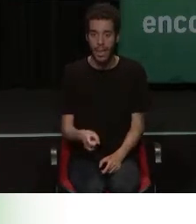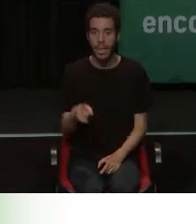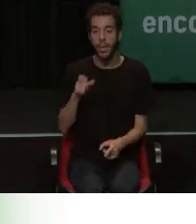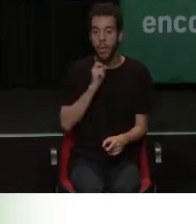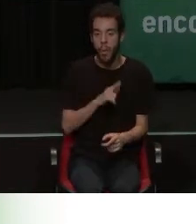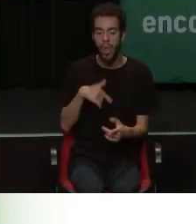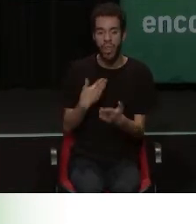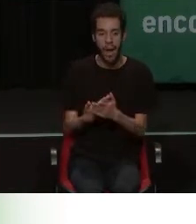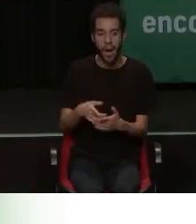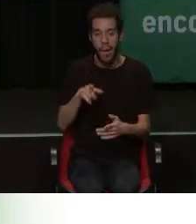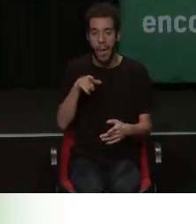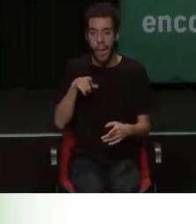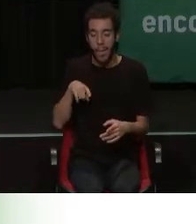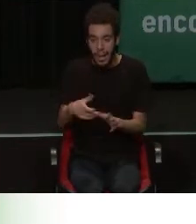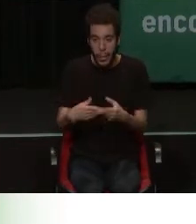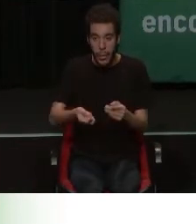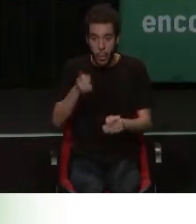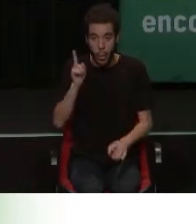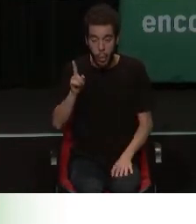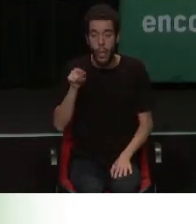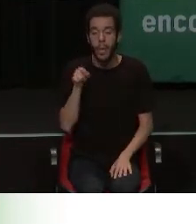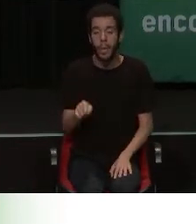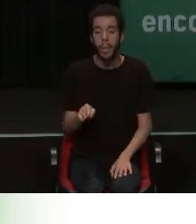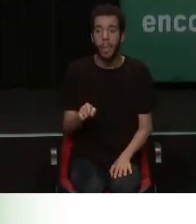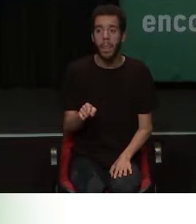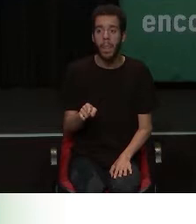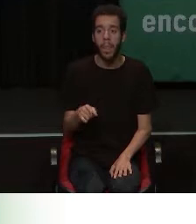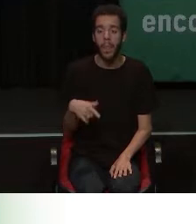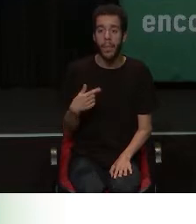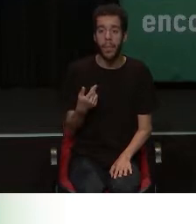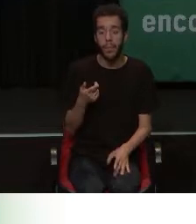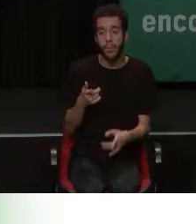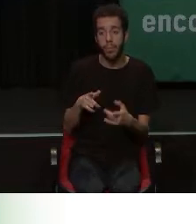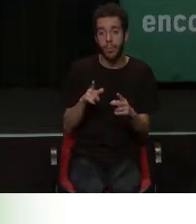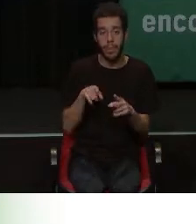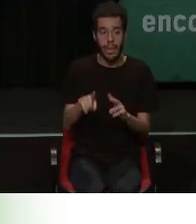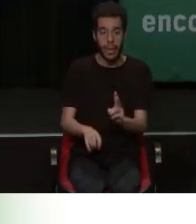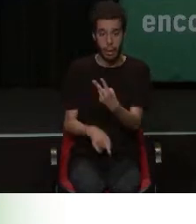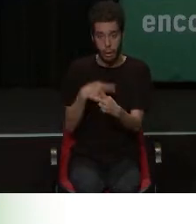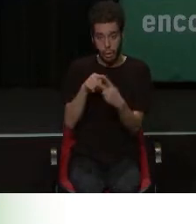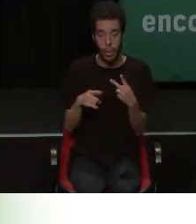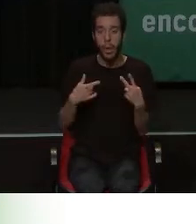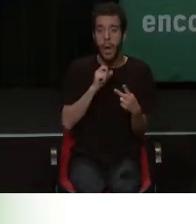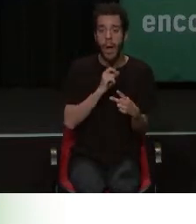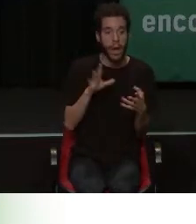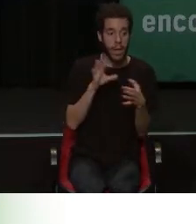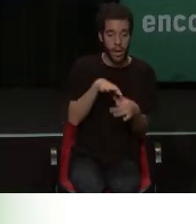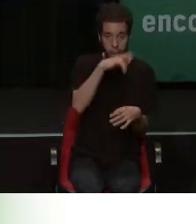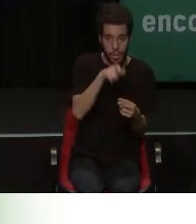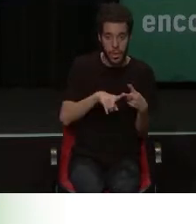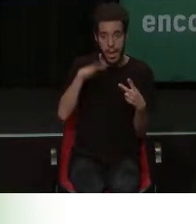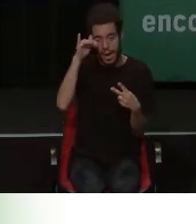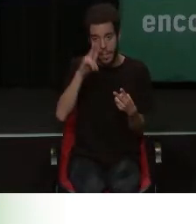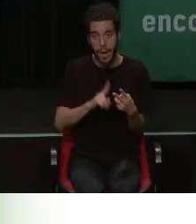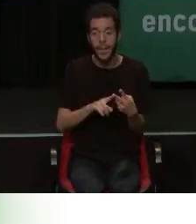resistentes, neste caso aos carbapenemos e à colistina, quer em humanos, quer em